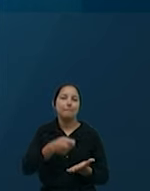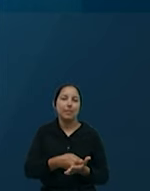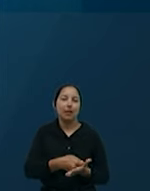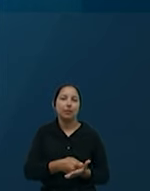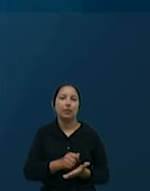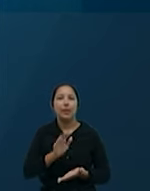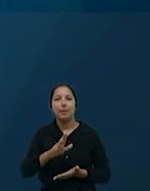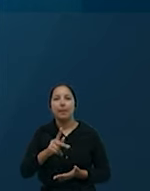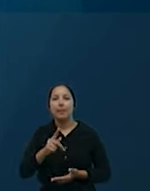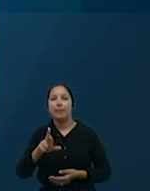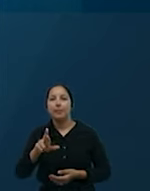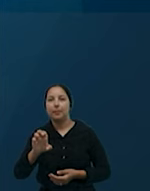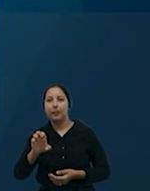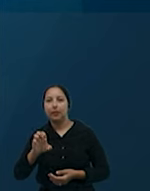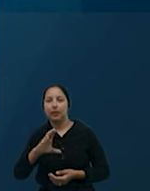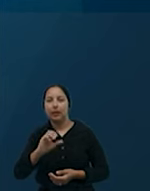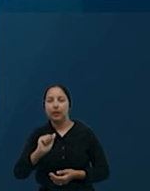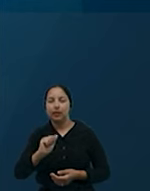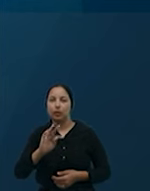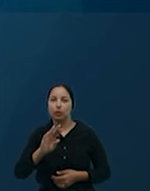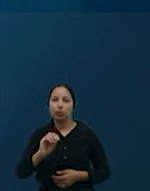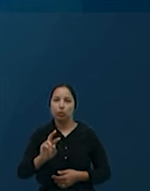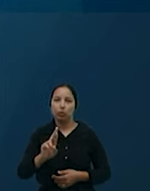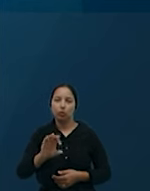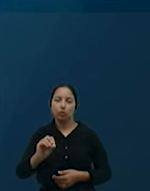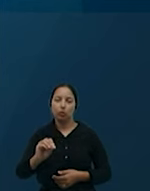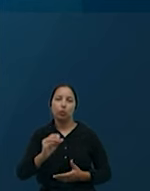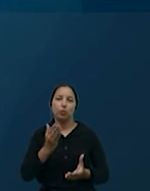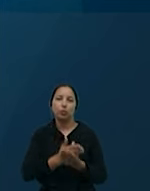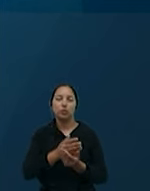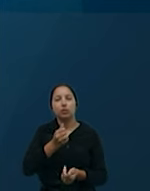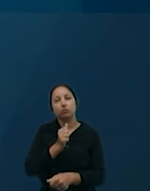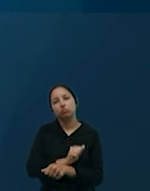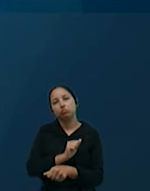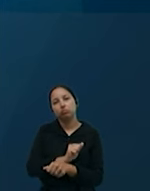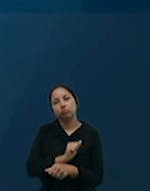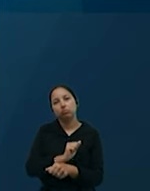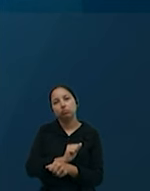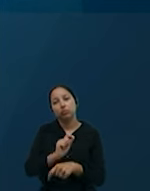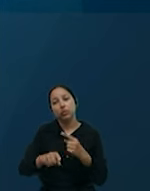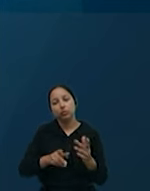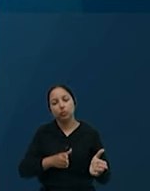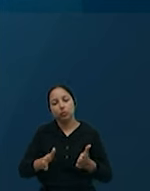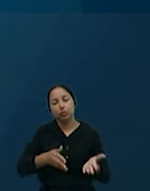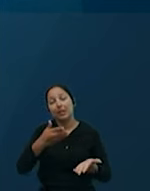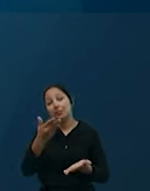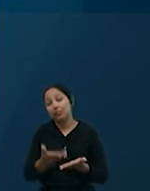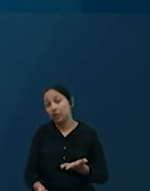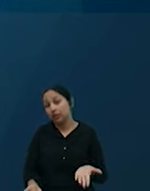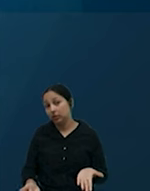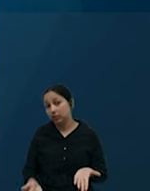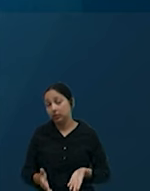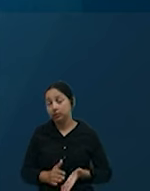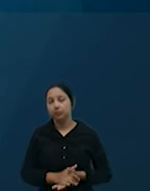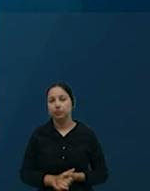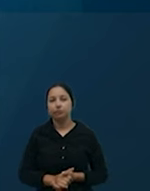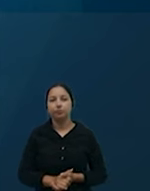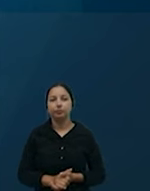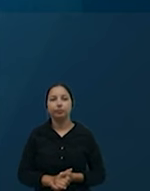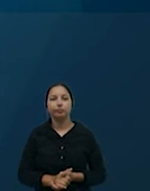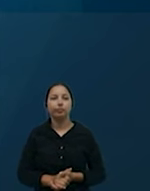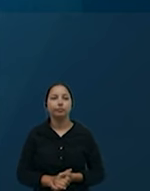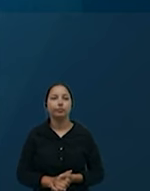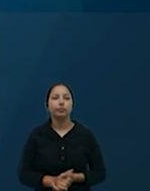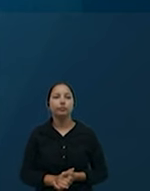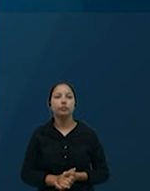um prazo e depender da situação até prorrogar o prazo do precatório. Excelências, finalizo dizendo que todos